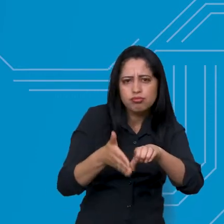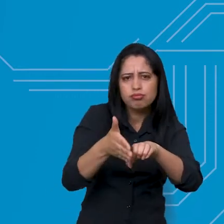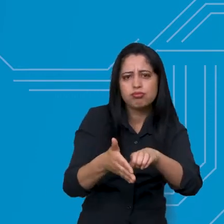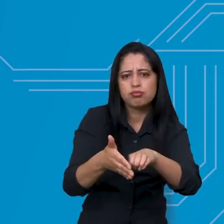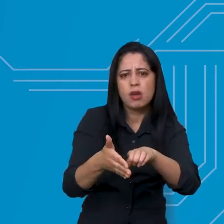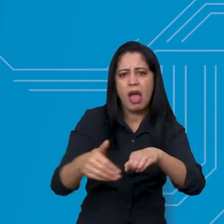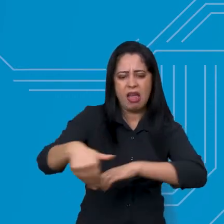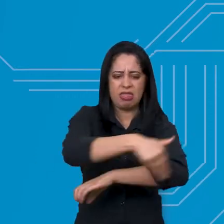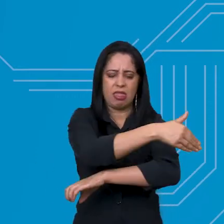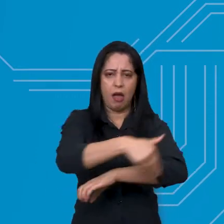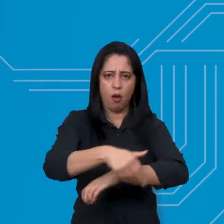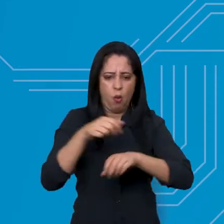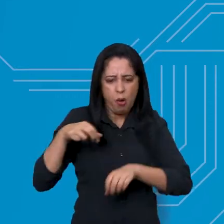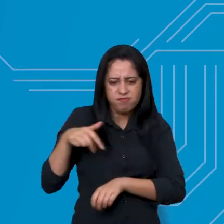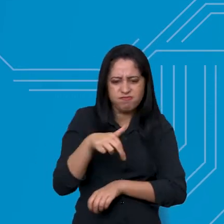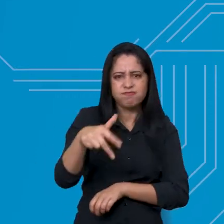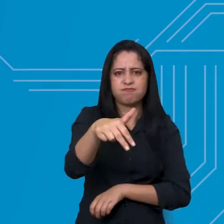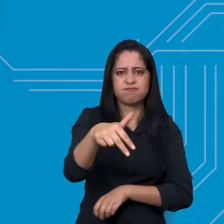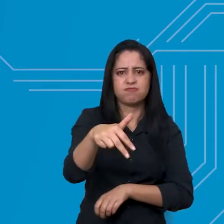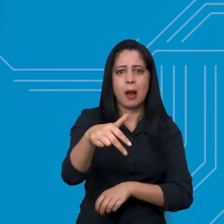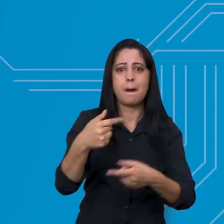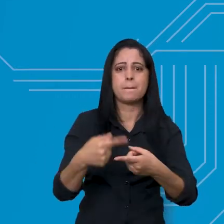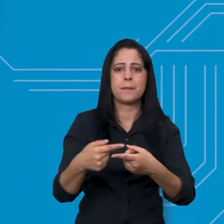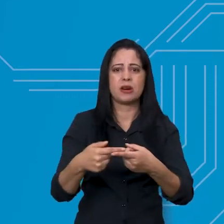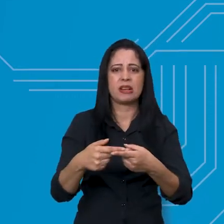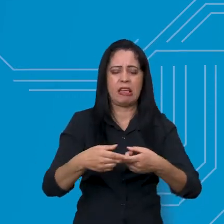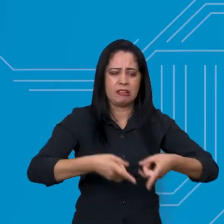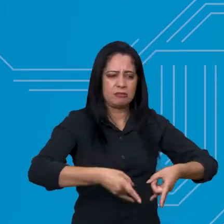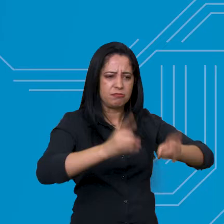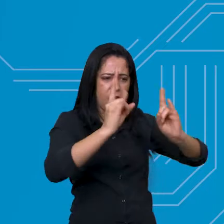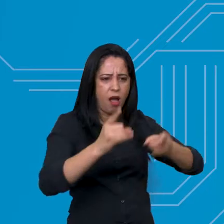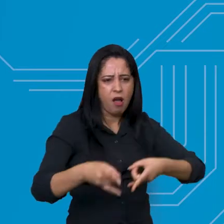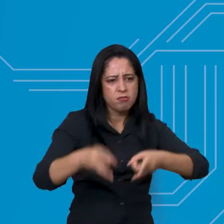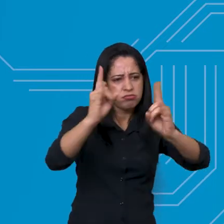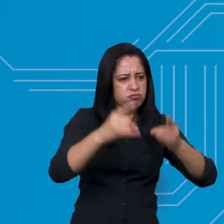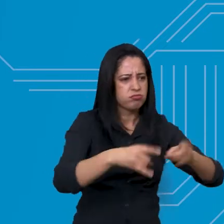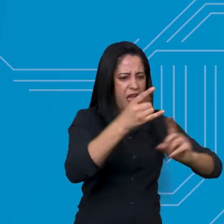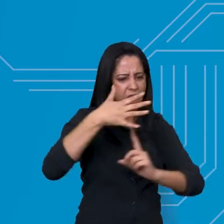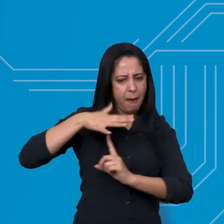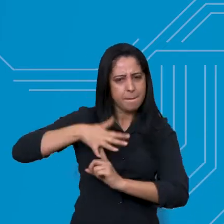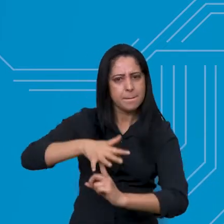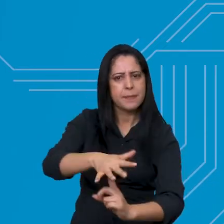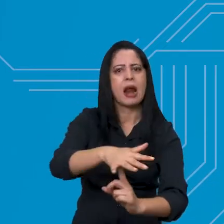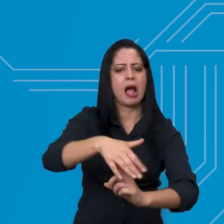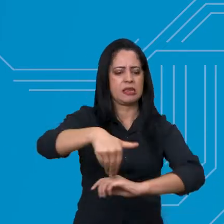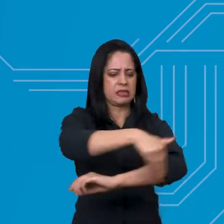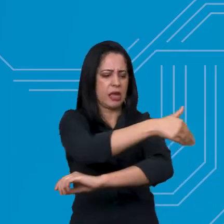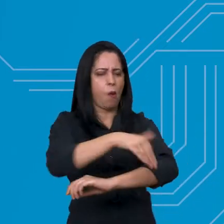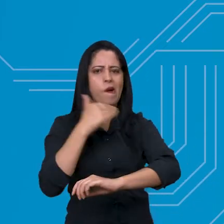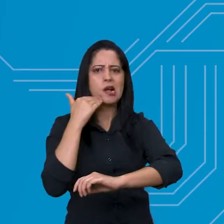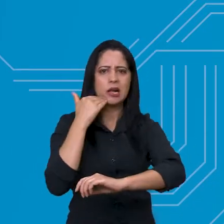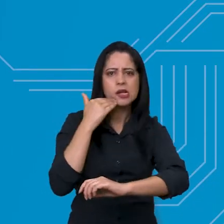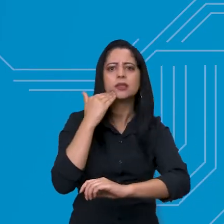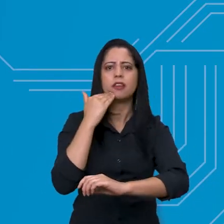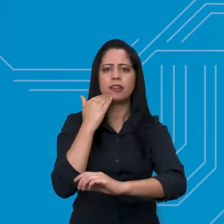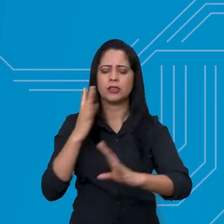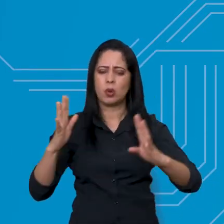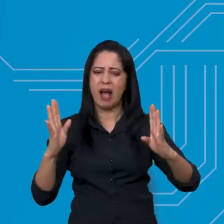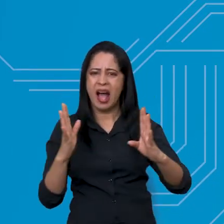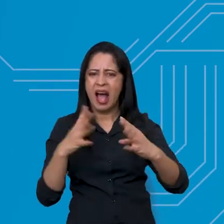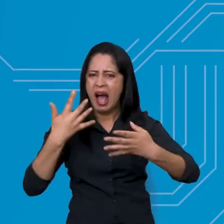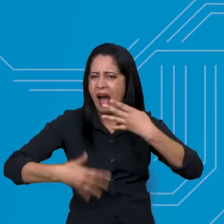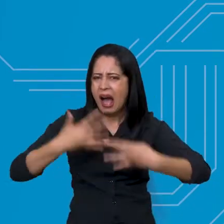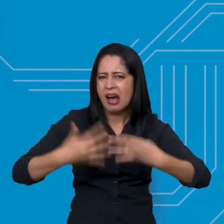e espaços públicos. Além da falta de acessibilidade, ainda é preciso driblar aspectos da arquitetura, dos prédios e das praças